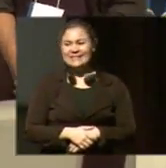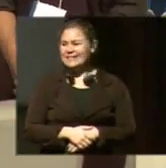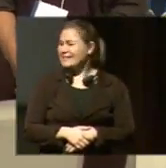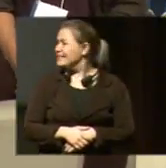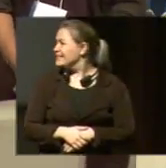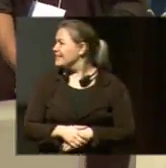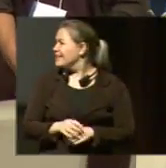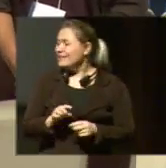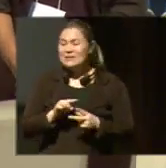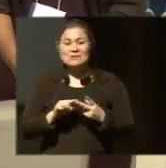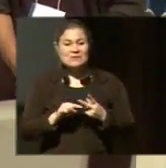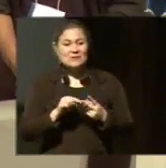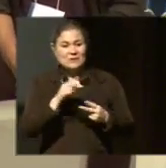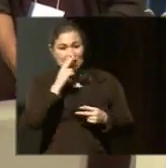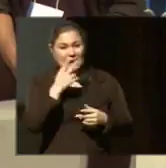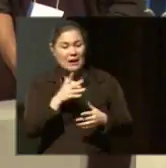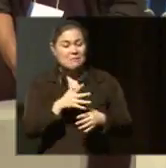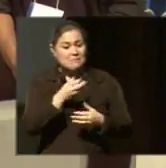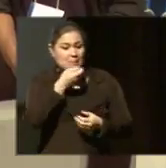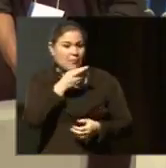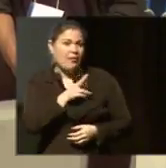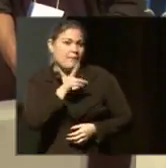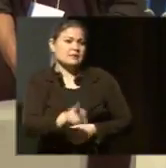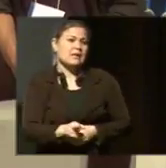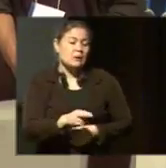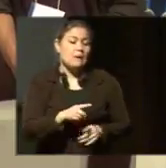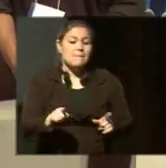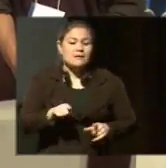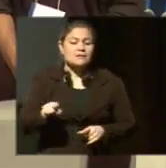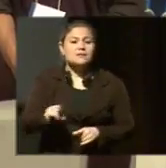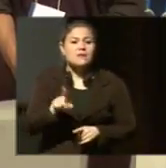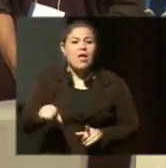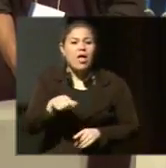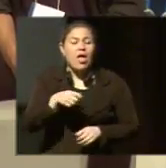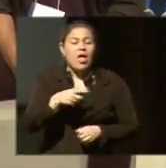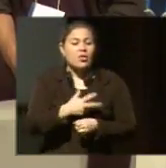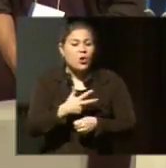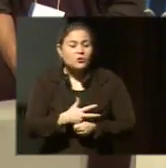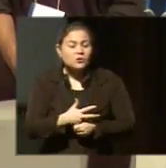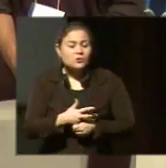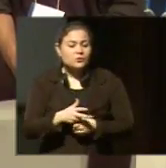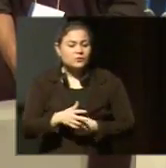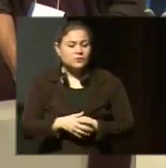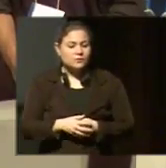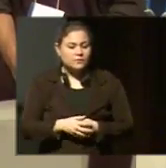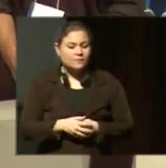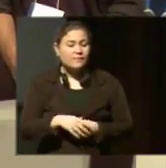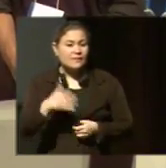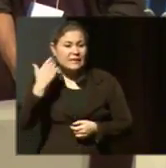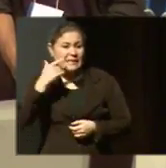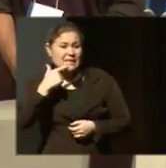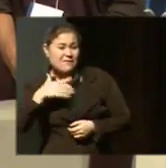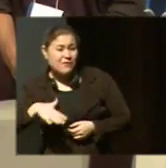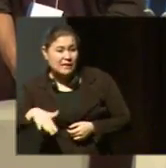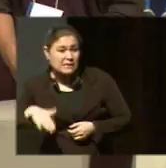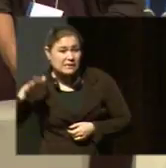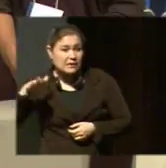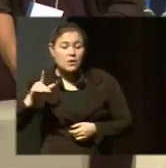Eles seriam a imagem de idosos bem representados. Porém, eles são idosos que na infância deles,